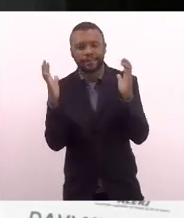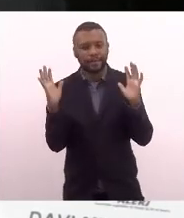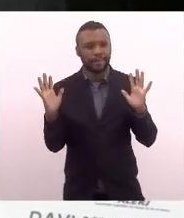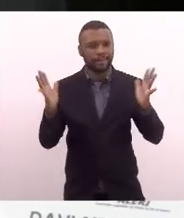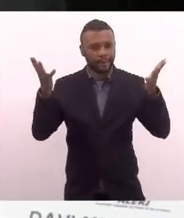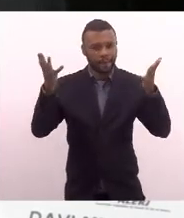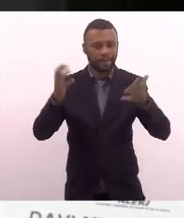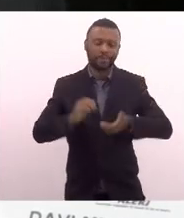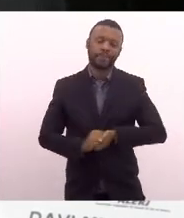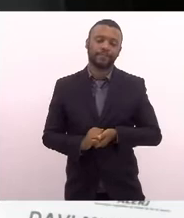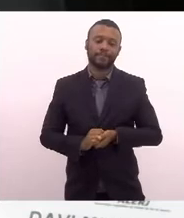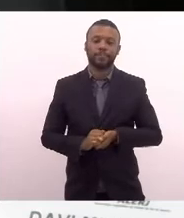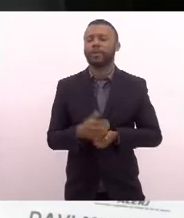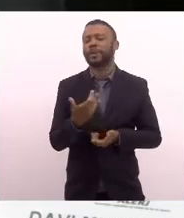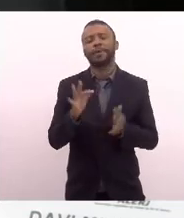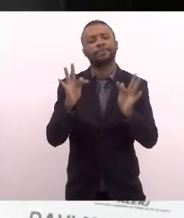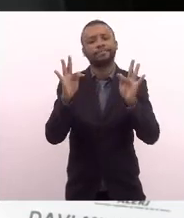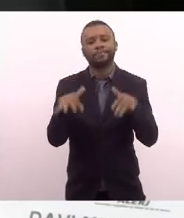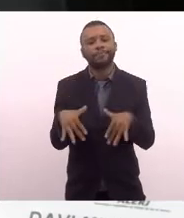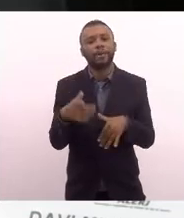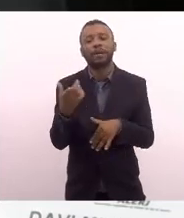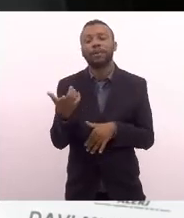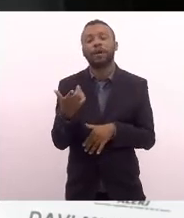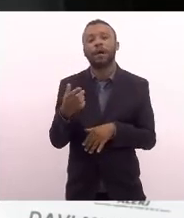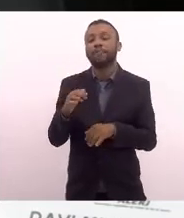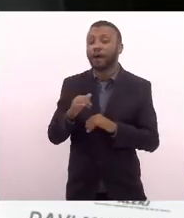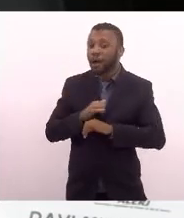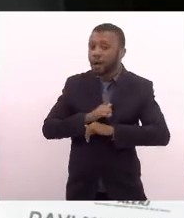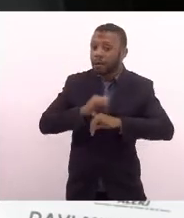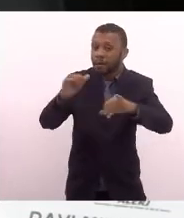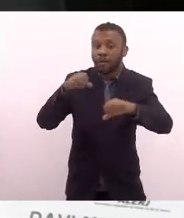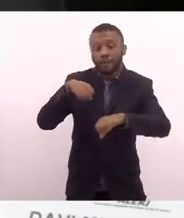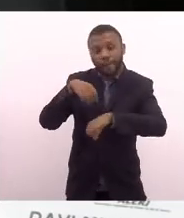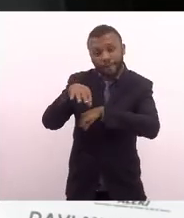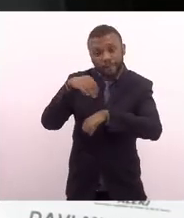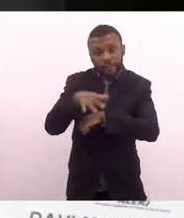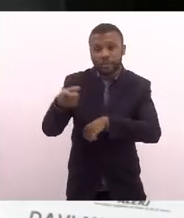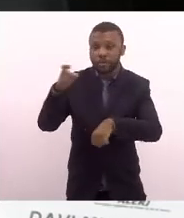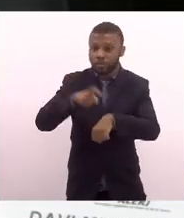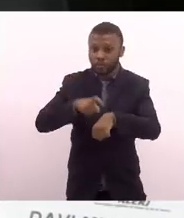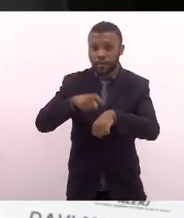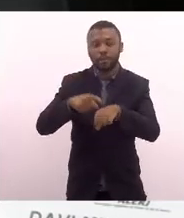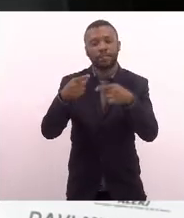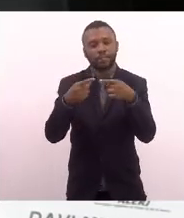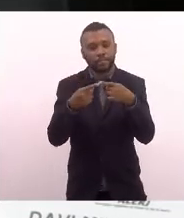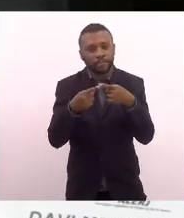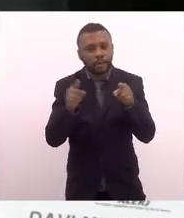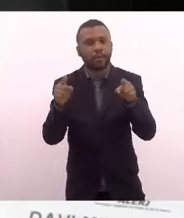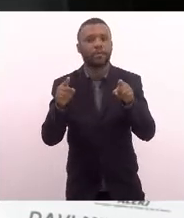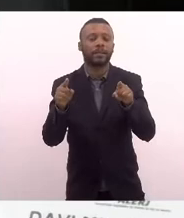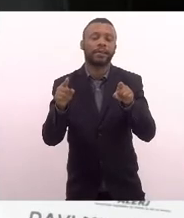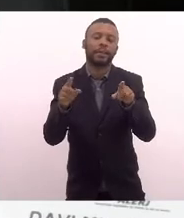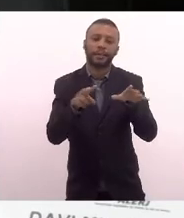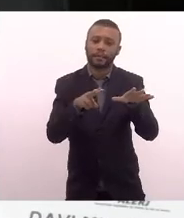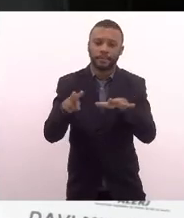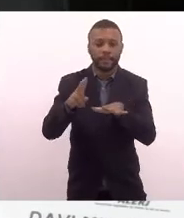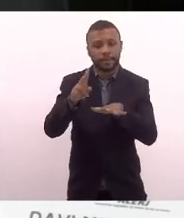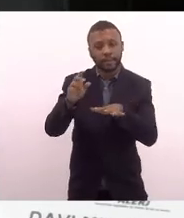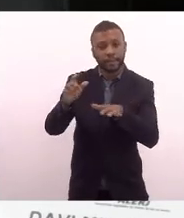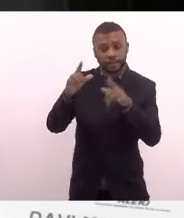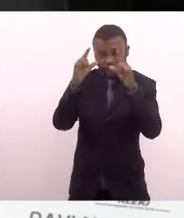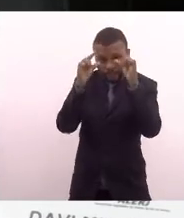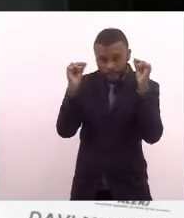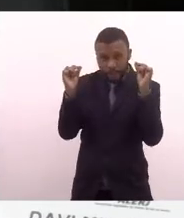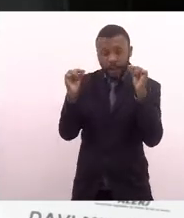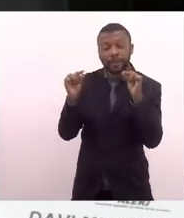só deixando um recado que eu falei na abertura da Semana de Enfermagem lá de Niterói. A gente, pela primeira vez, está fazendo